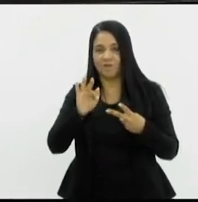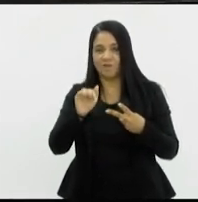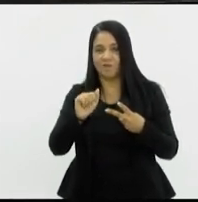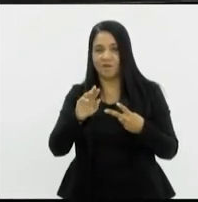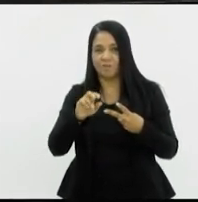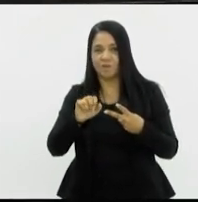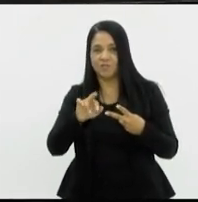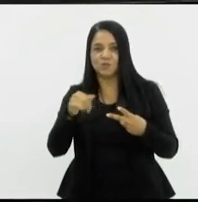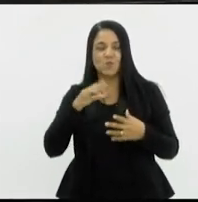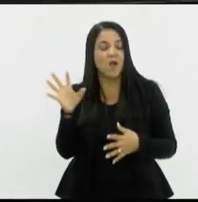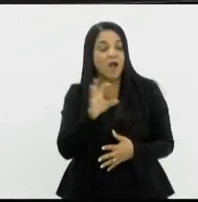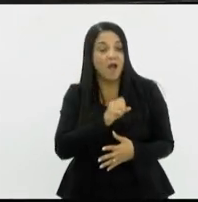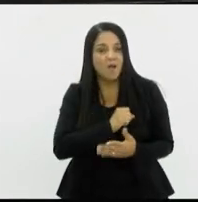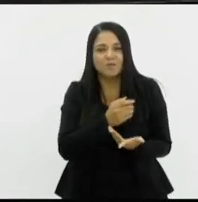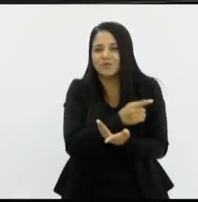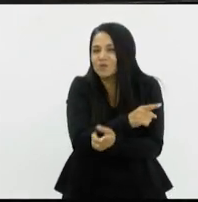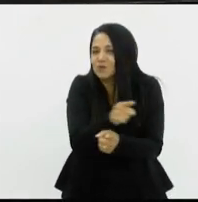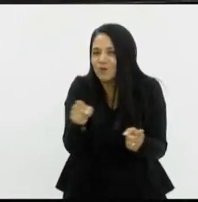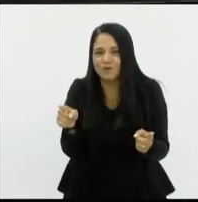todos vocês.